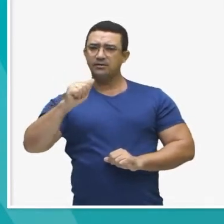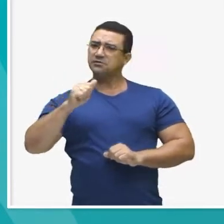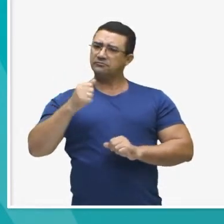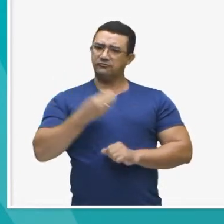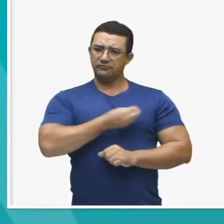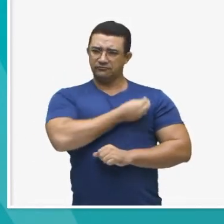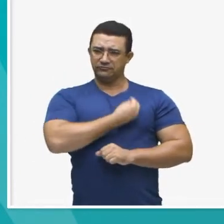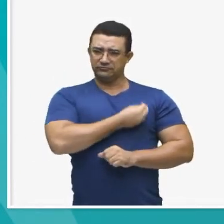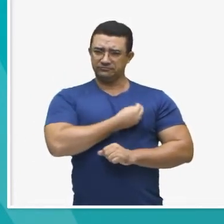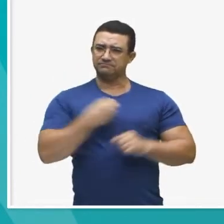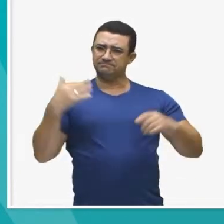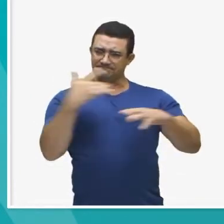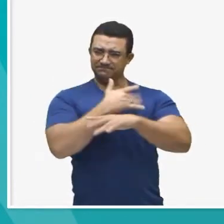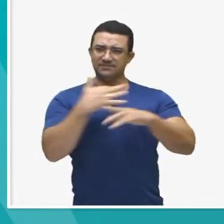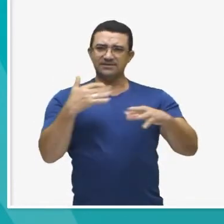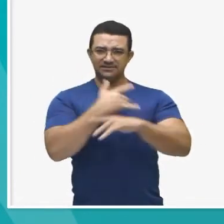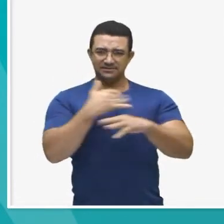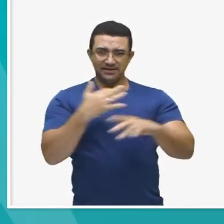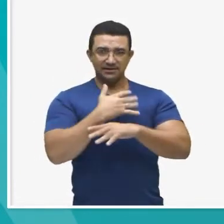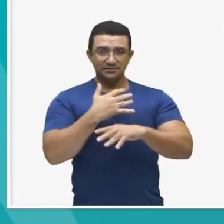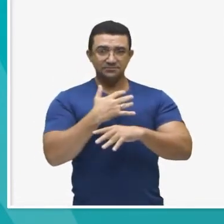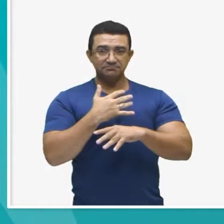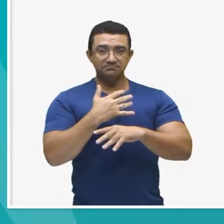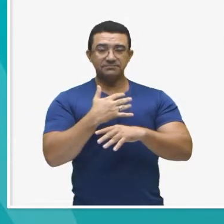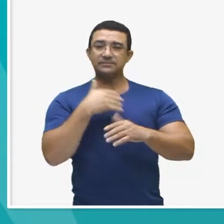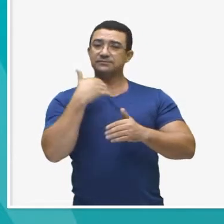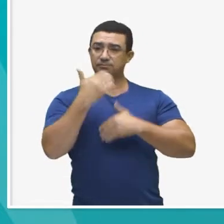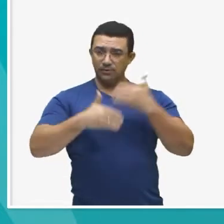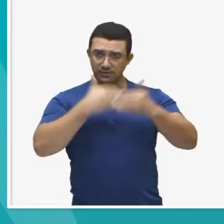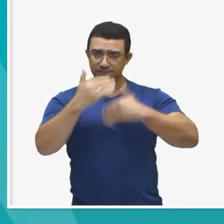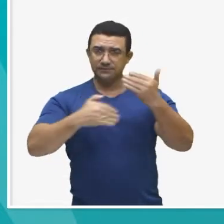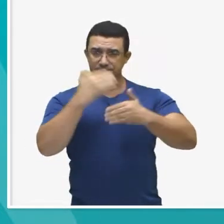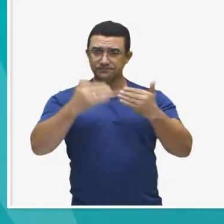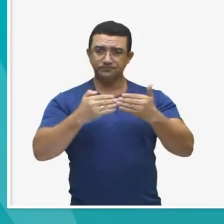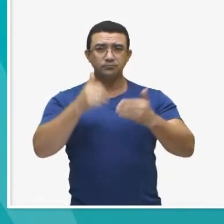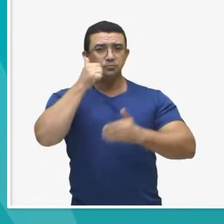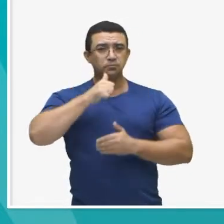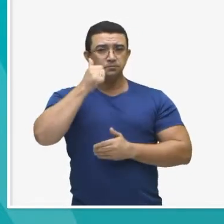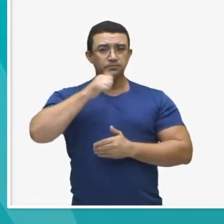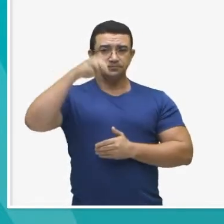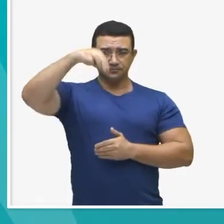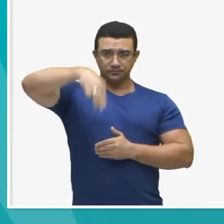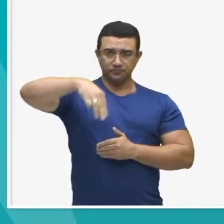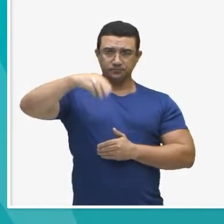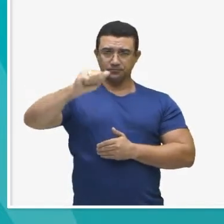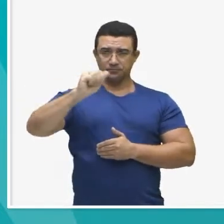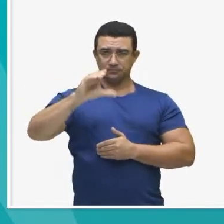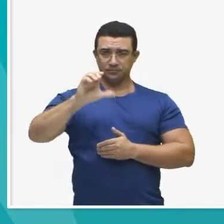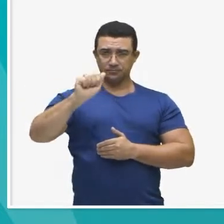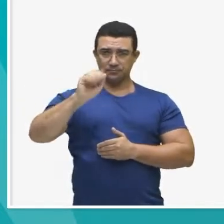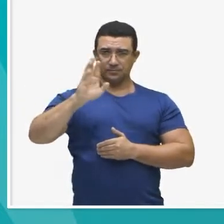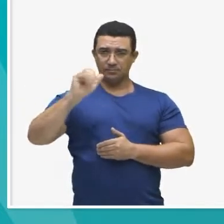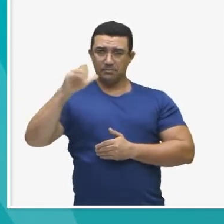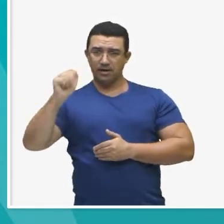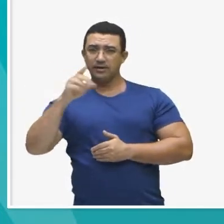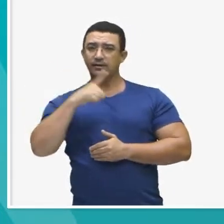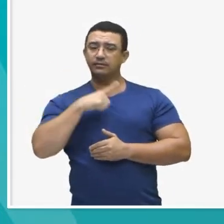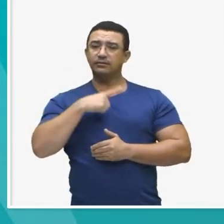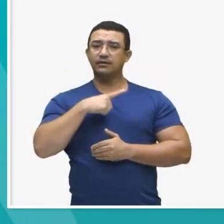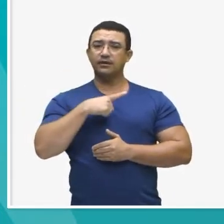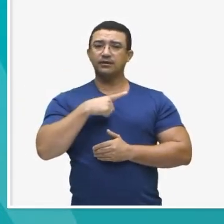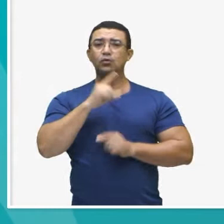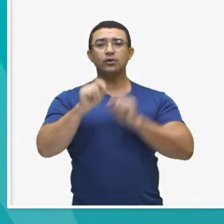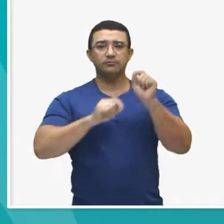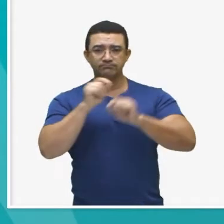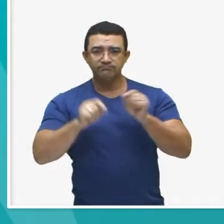isso durante a aula. E nesse processo, ela vai ter, em algum momento, uma epifania. Vai descobrir que a sua forma de